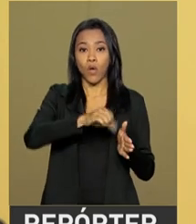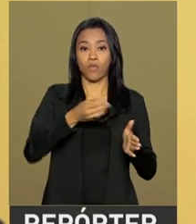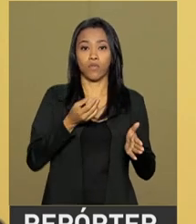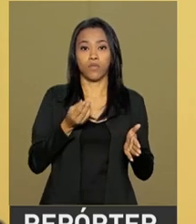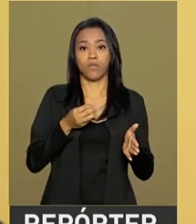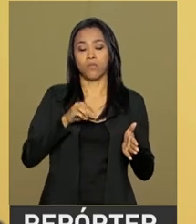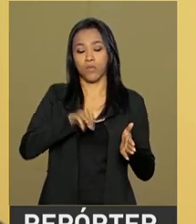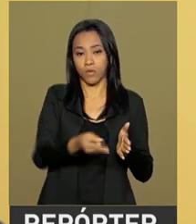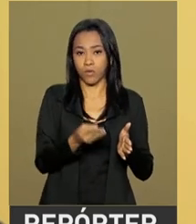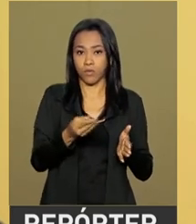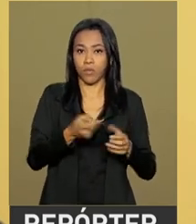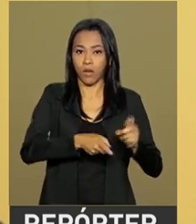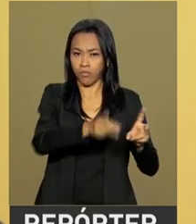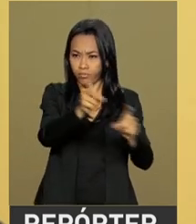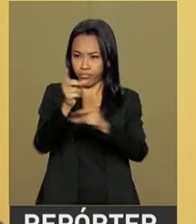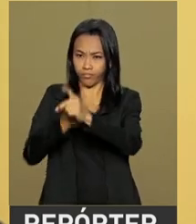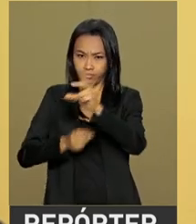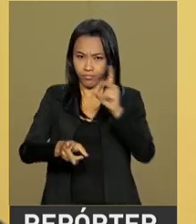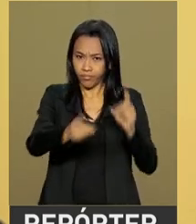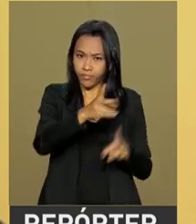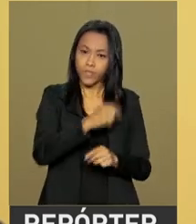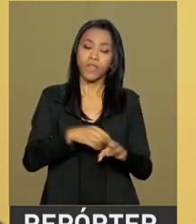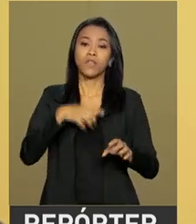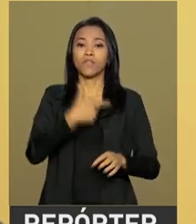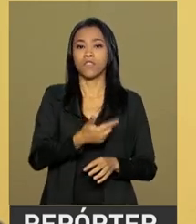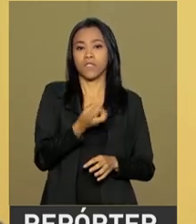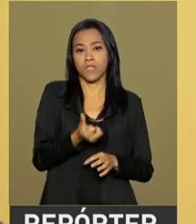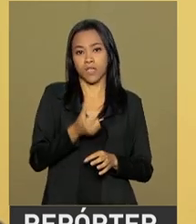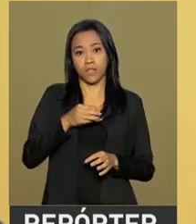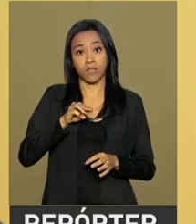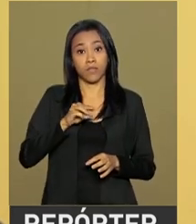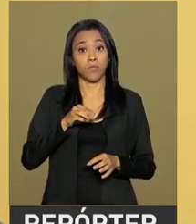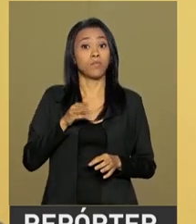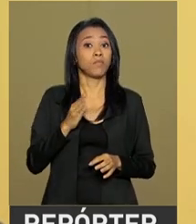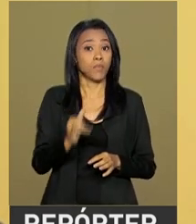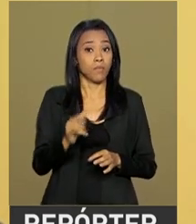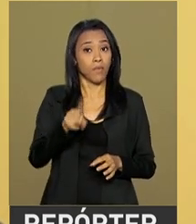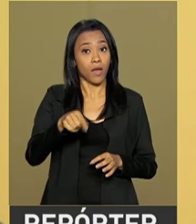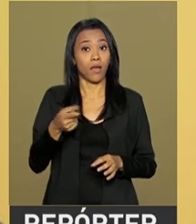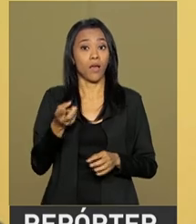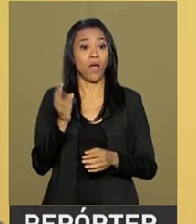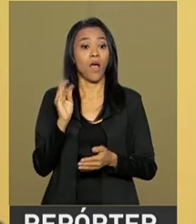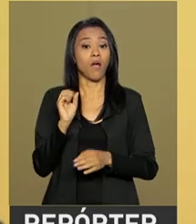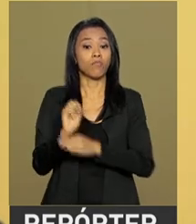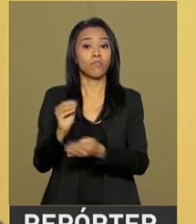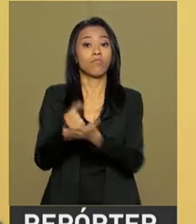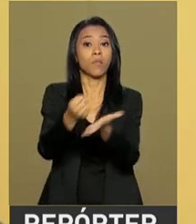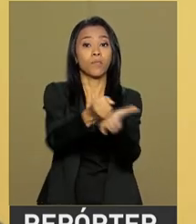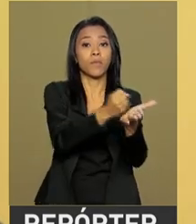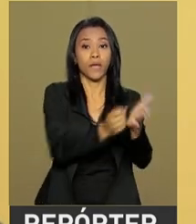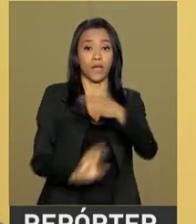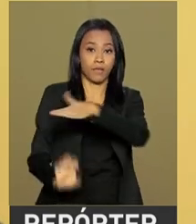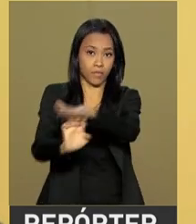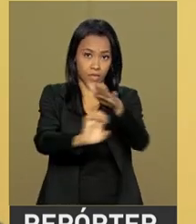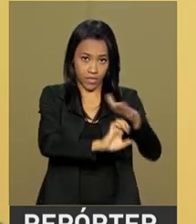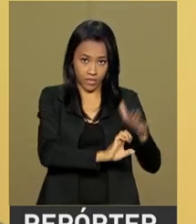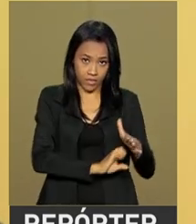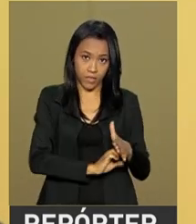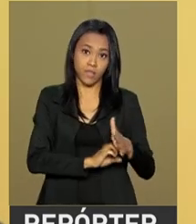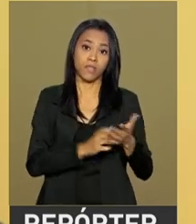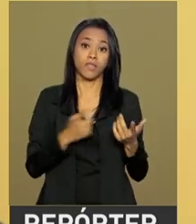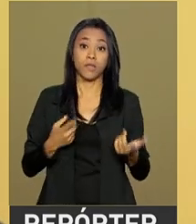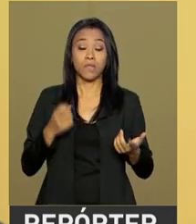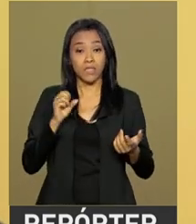para comercialização e 26 bilhões para custeio de empresas. Se a gente olhar isso sobre a ótica